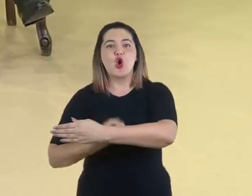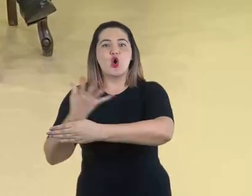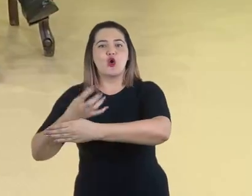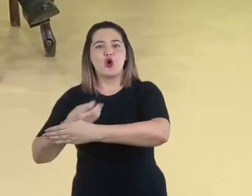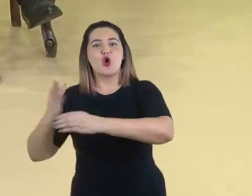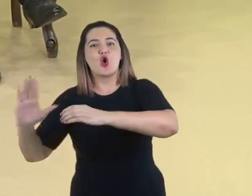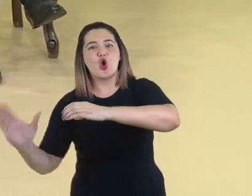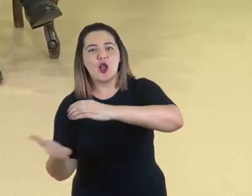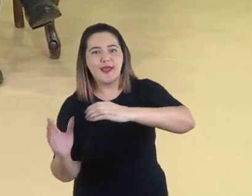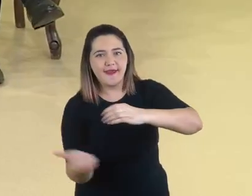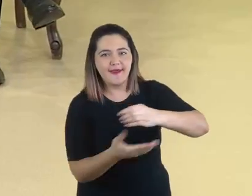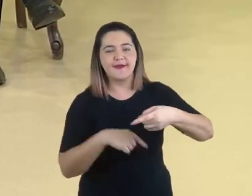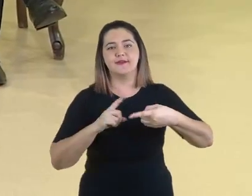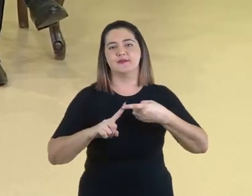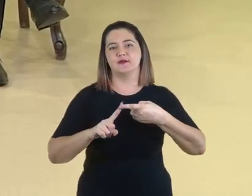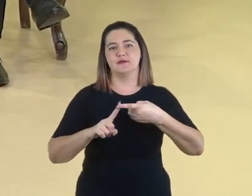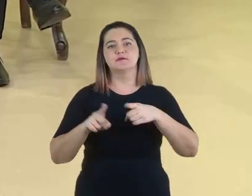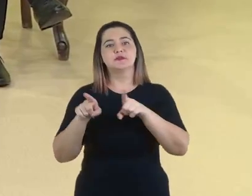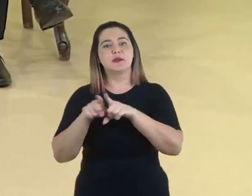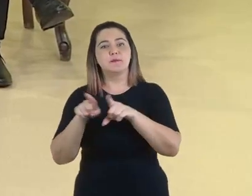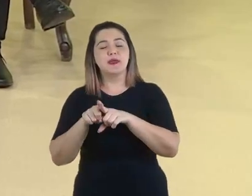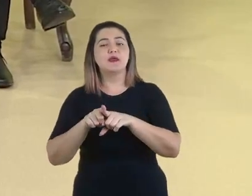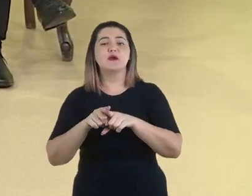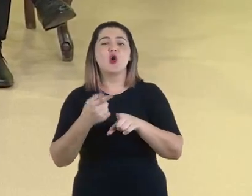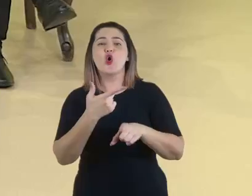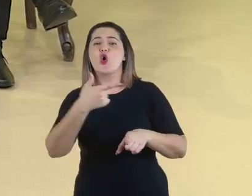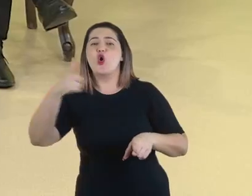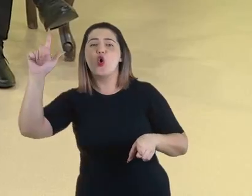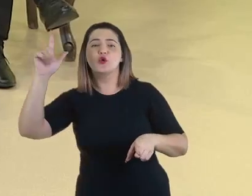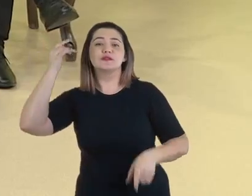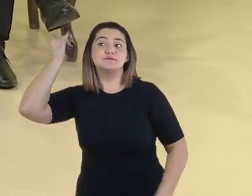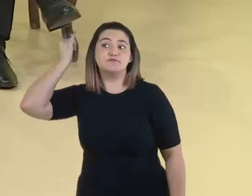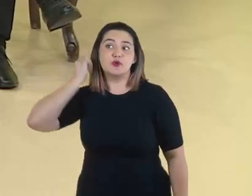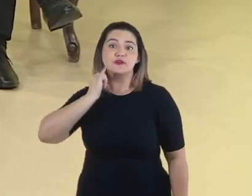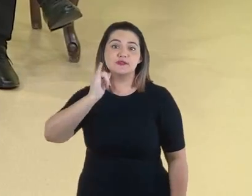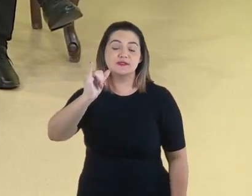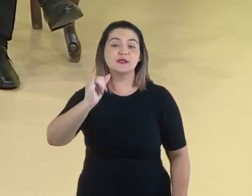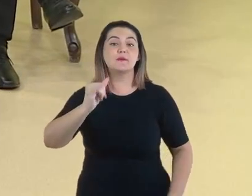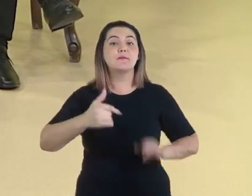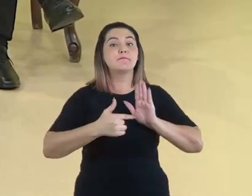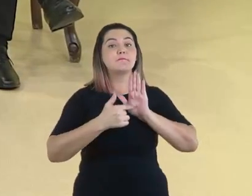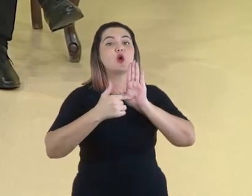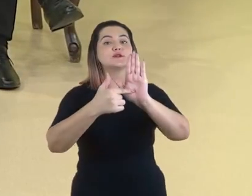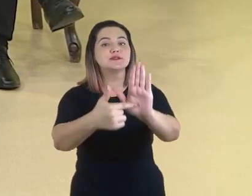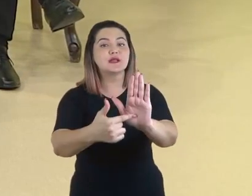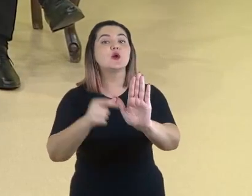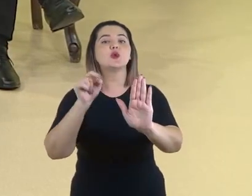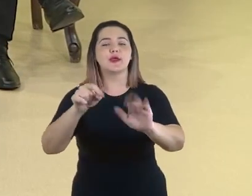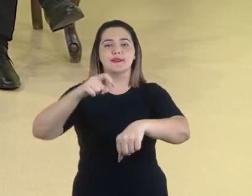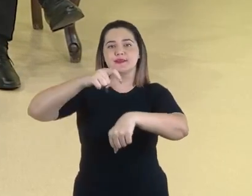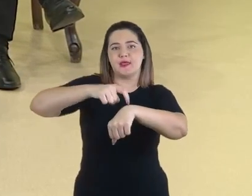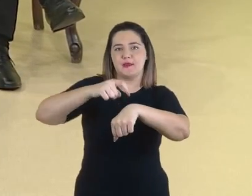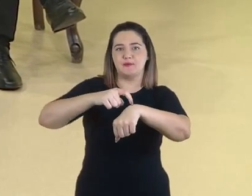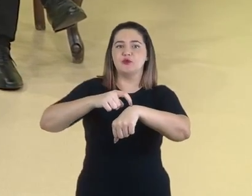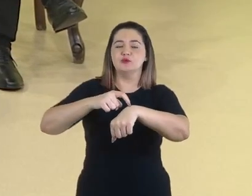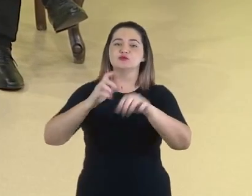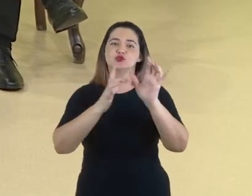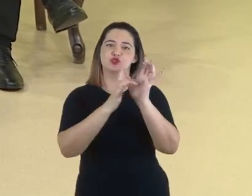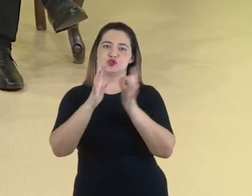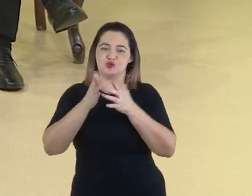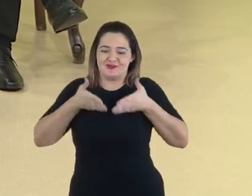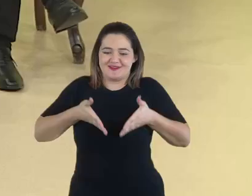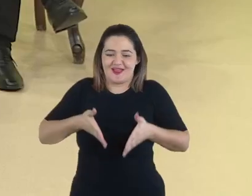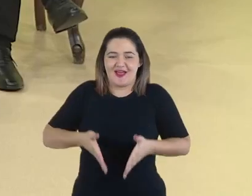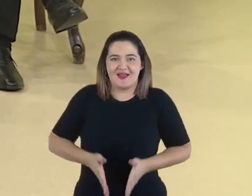como por exemplo aquela que marca a vinda do Messias e a restauração das verdades de Deus no tempo